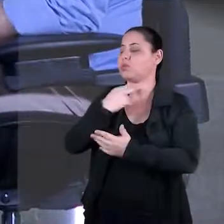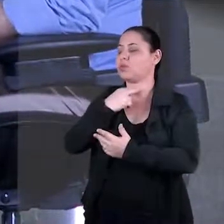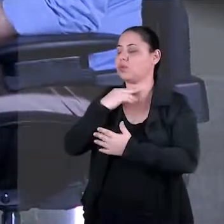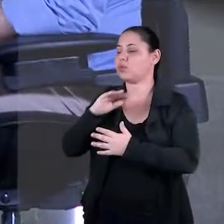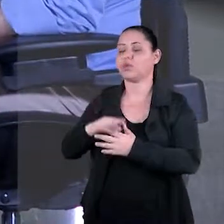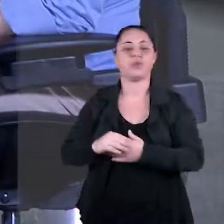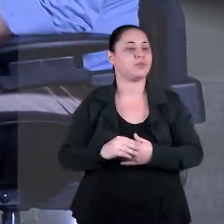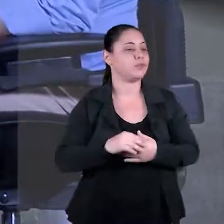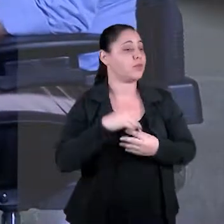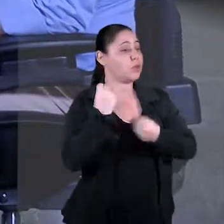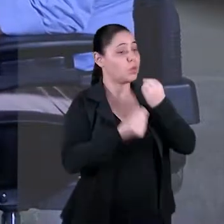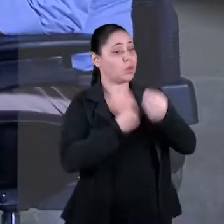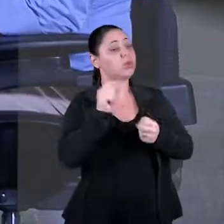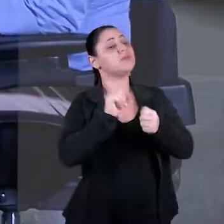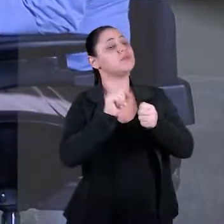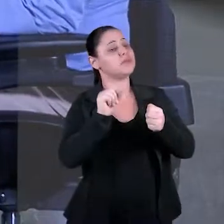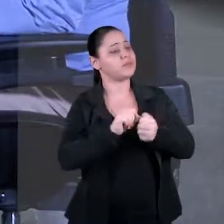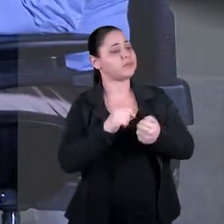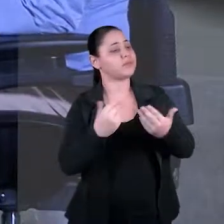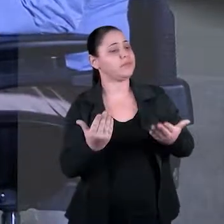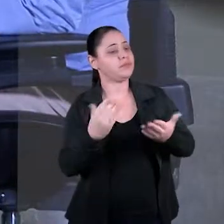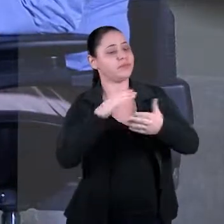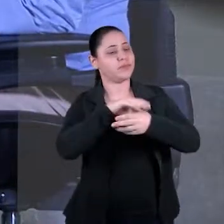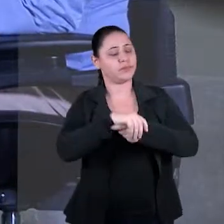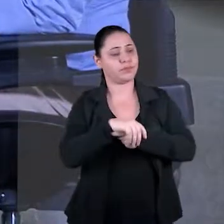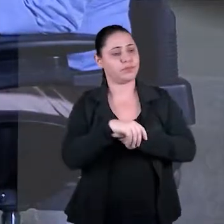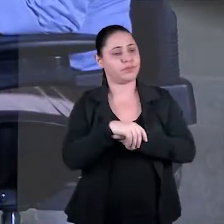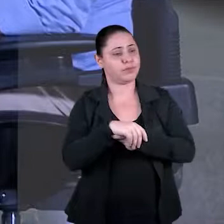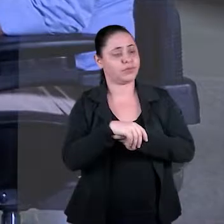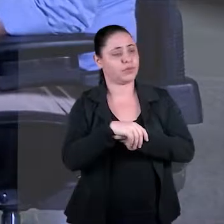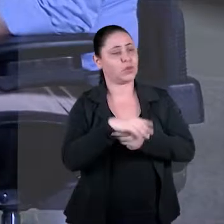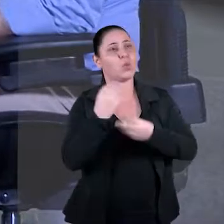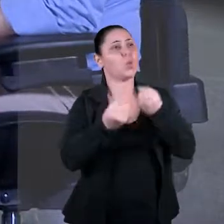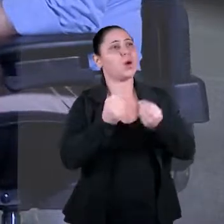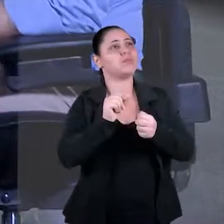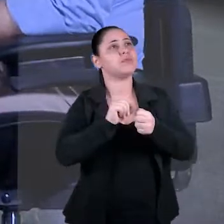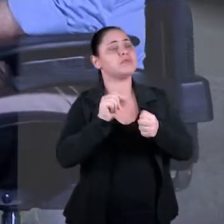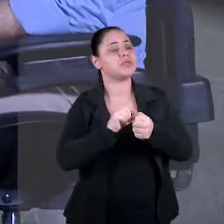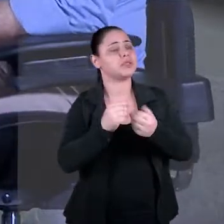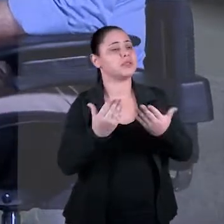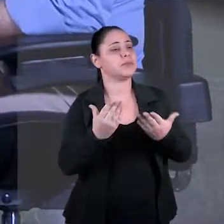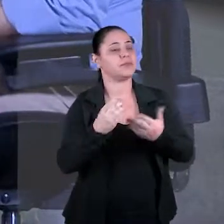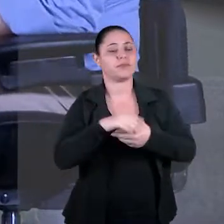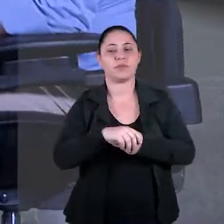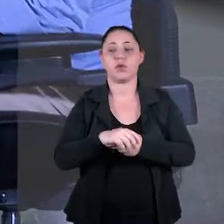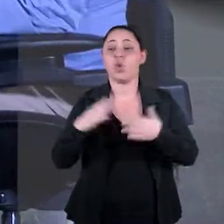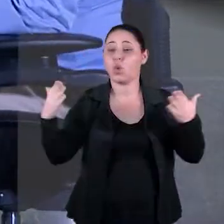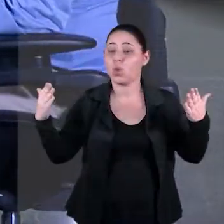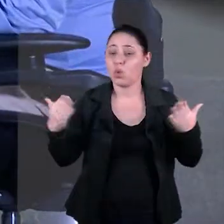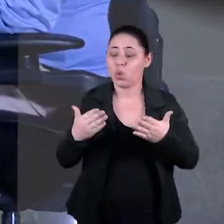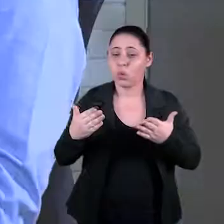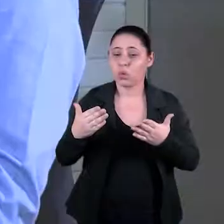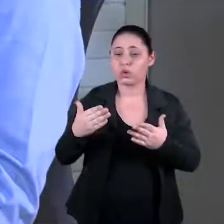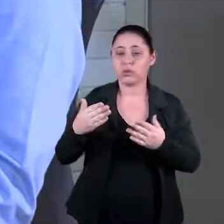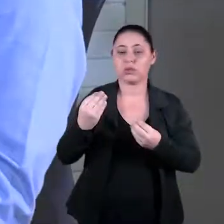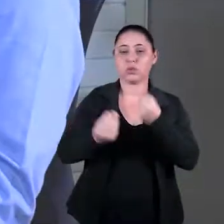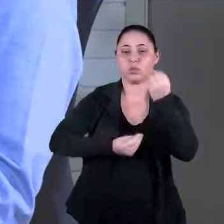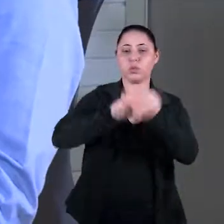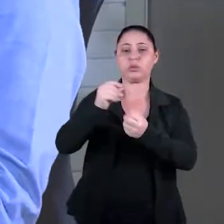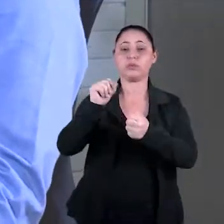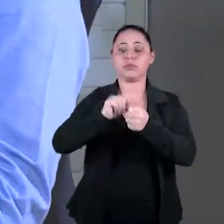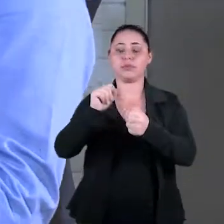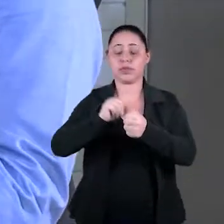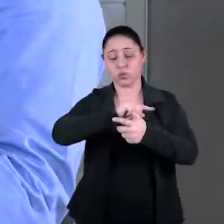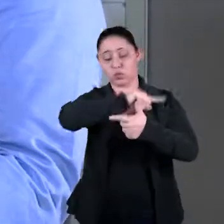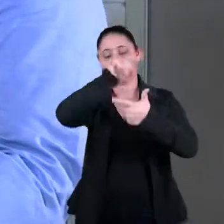para fazer essa técnica, para ser realizada essa técnica? Hoje, o transplante capilar, existem duas